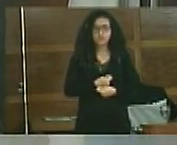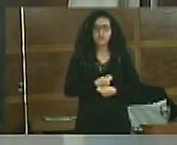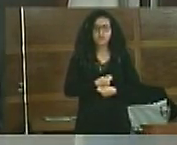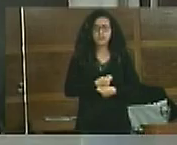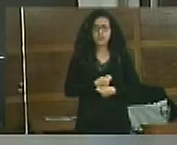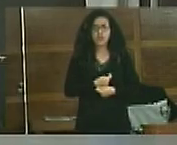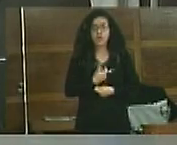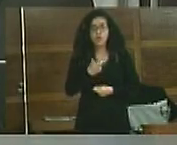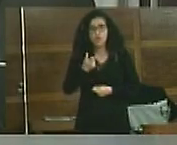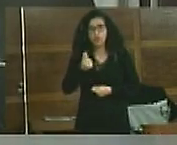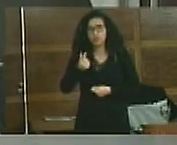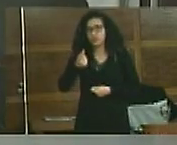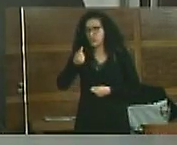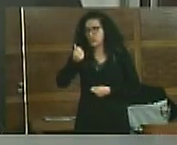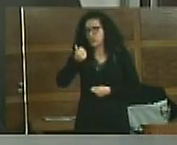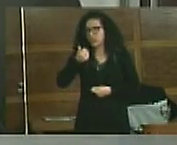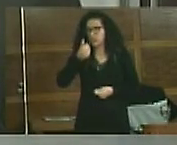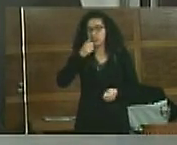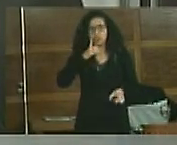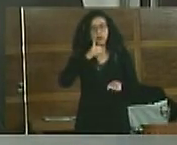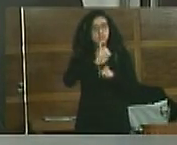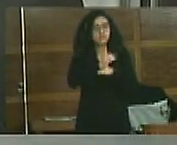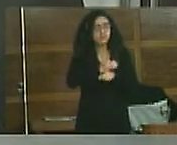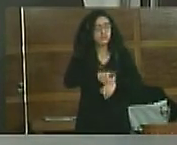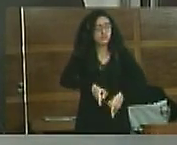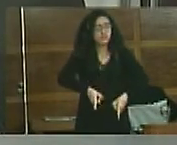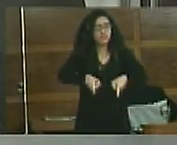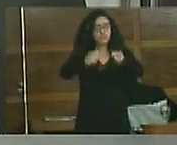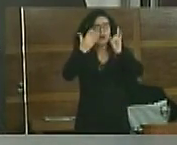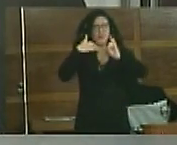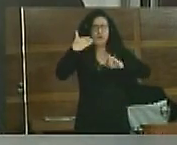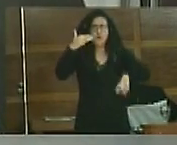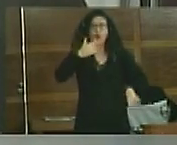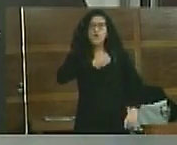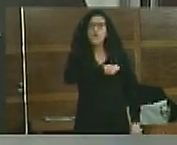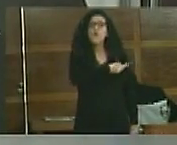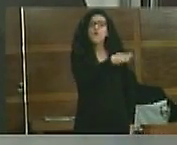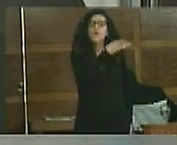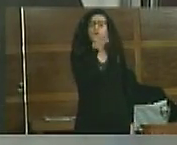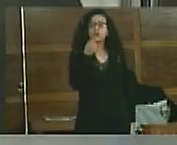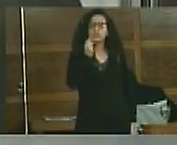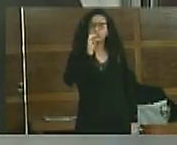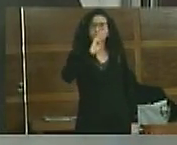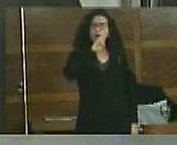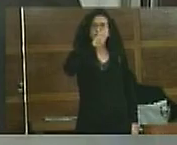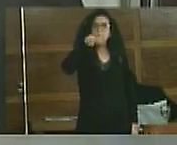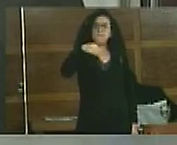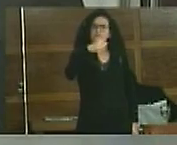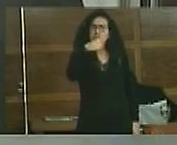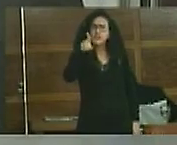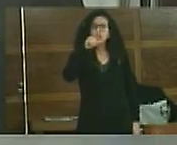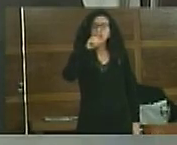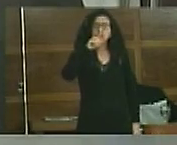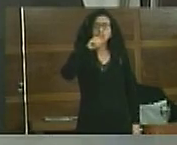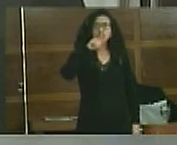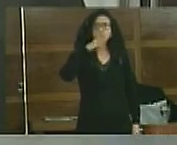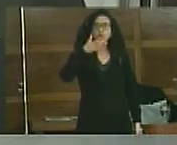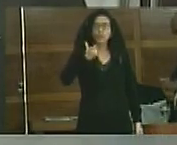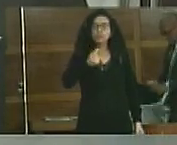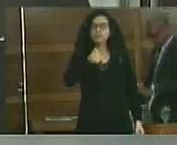com aquele dinheiro que acharam no apartamento, quantos milhões em caixa? Esse dinheiro deixando de